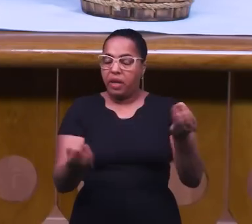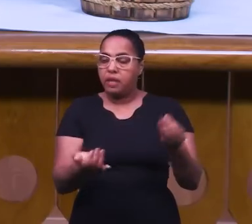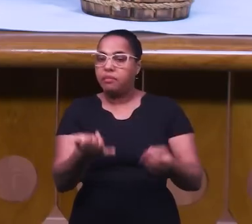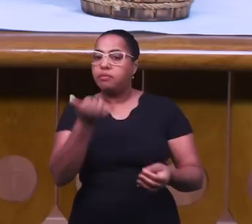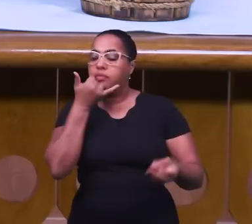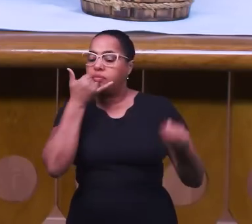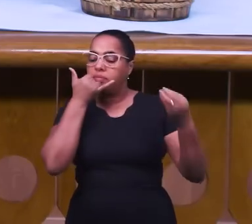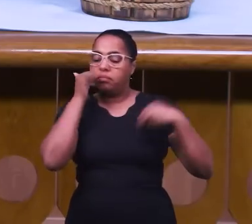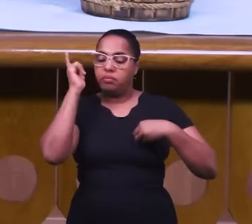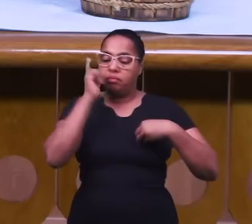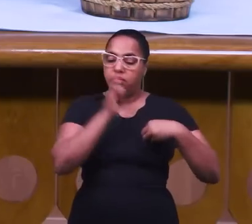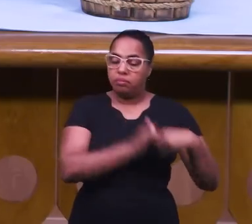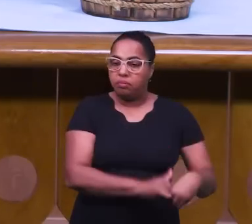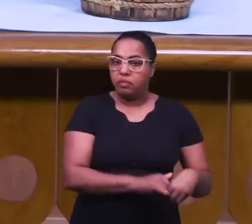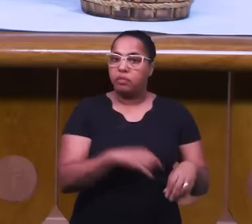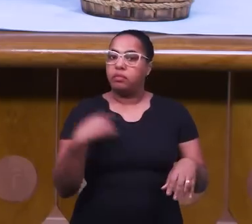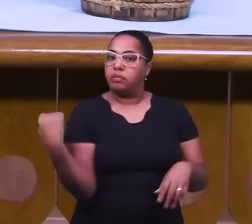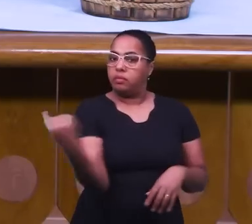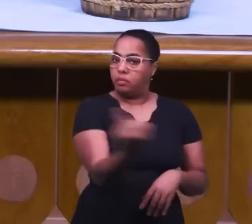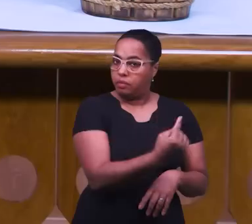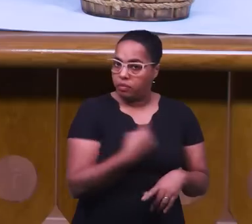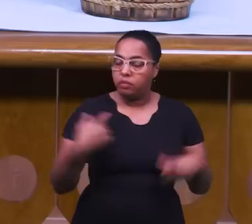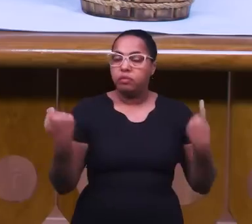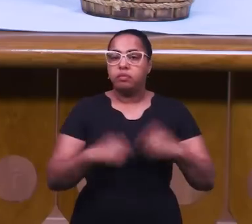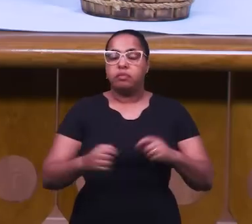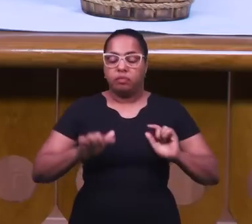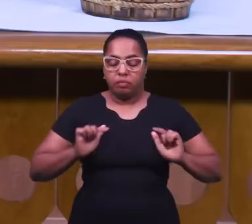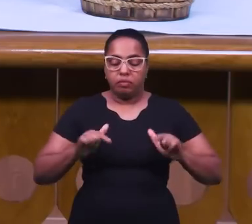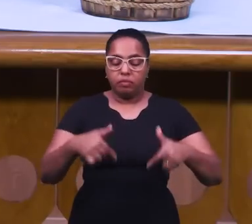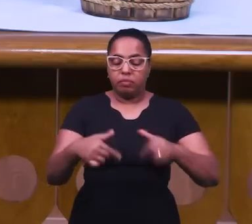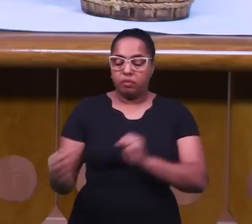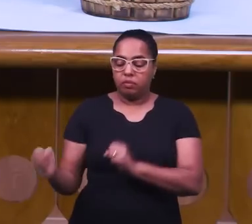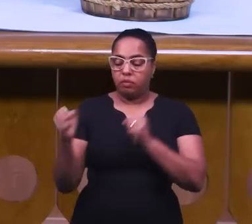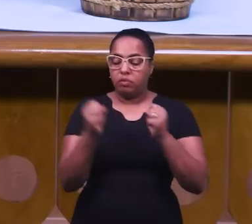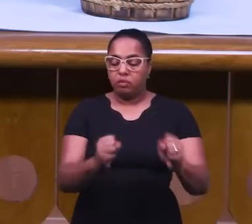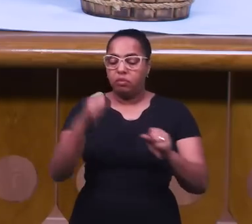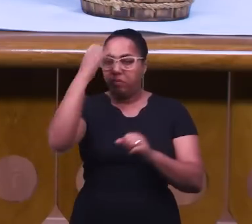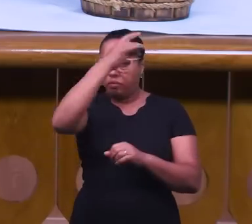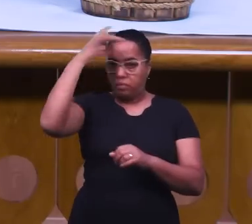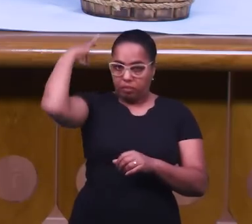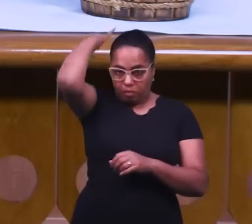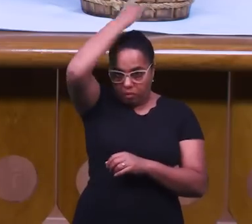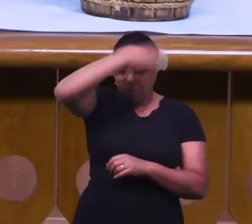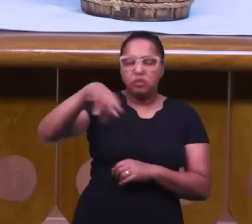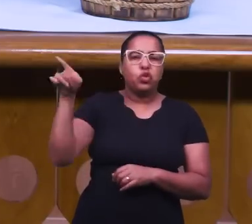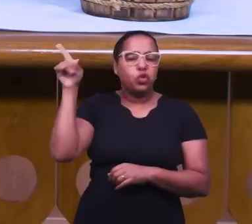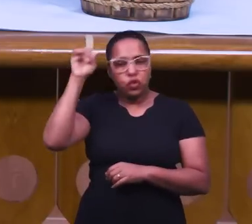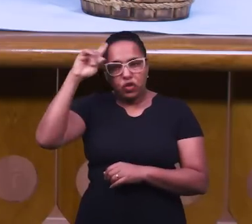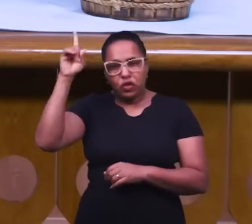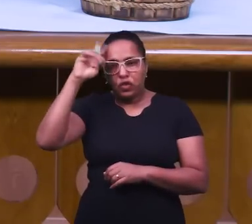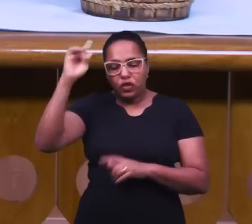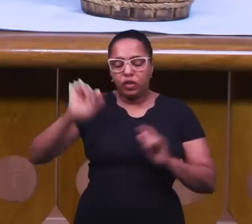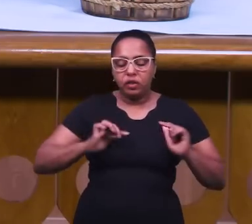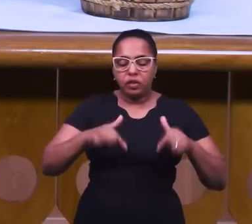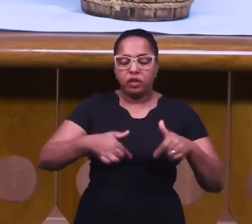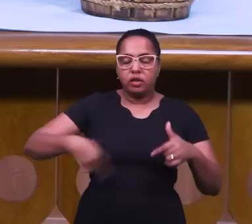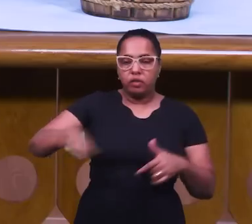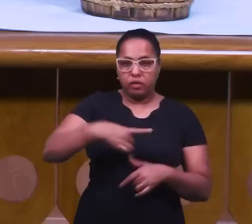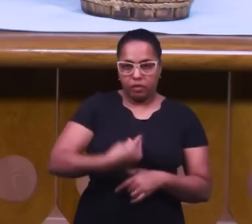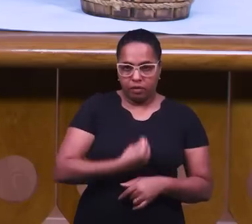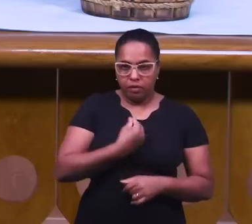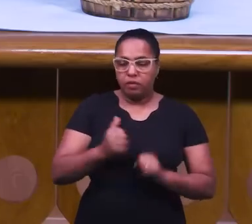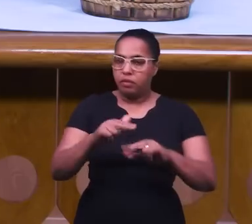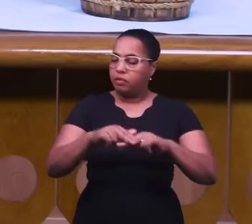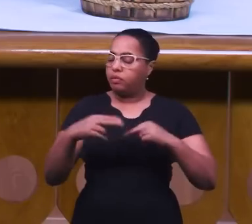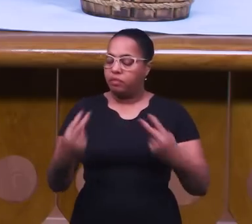que ele fez isso. Mas nós precisamos da operação do poder do Espírito Santo todos os dias da nossa vida.